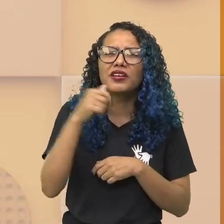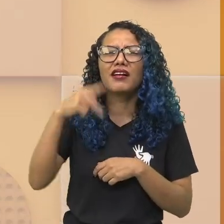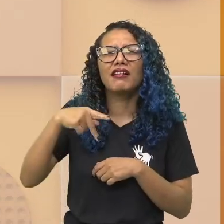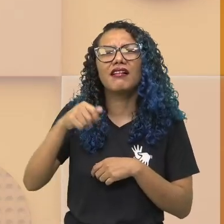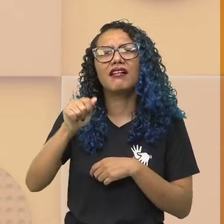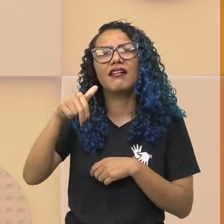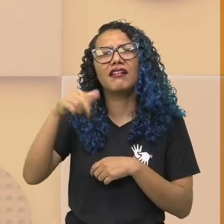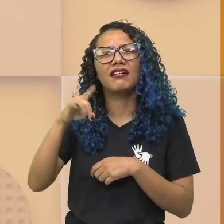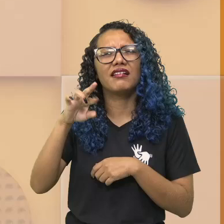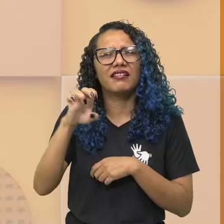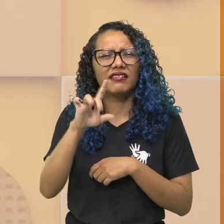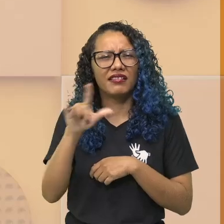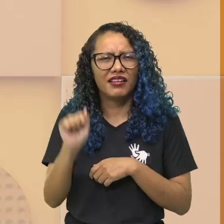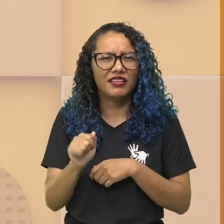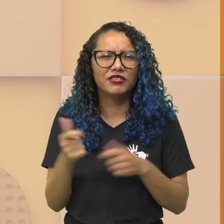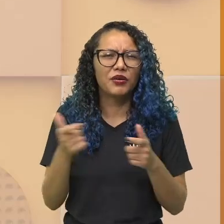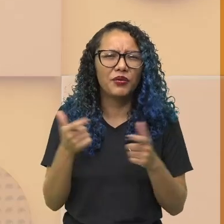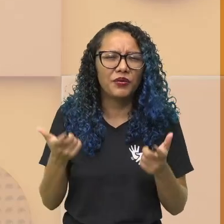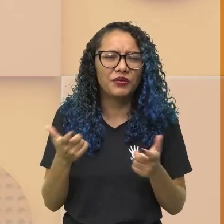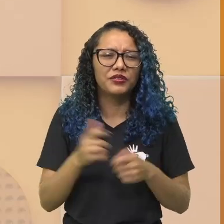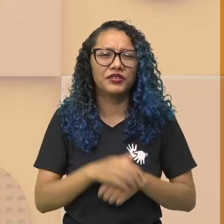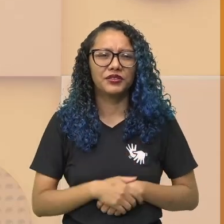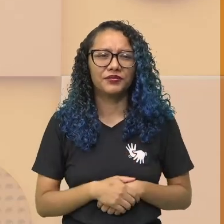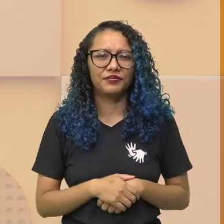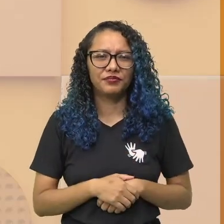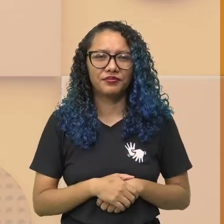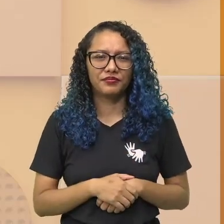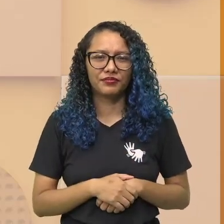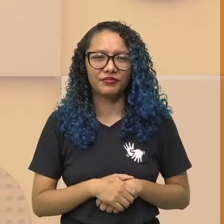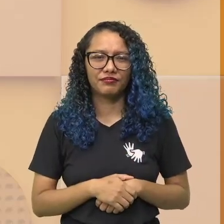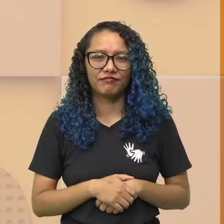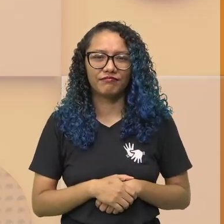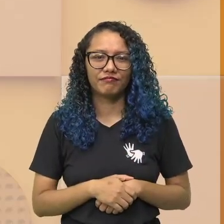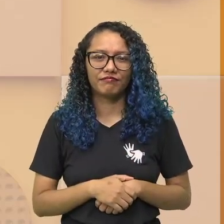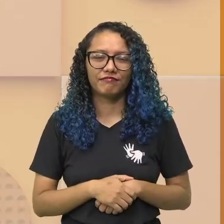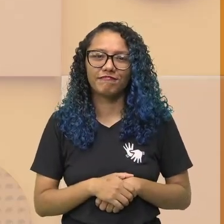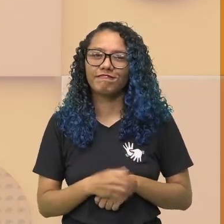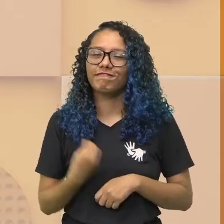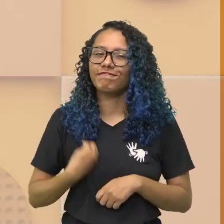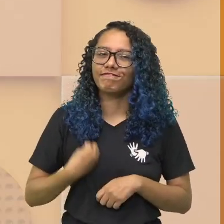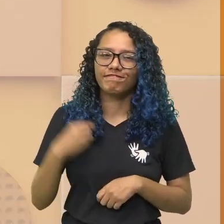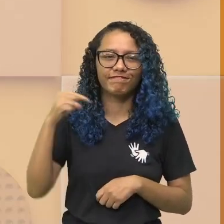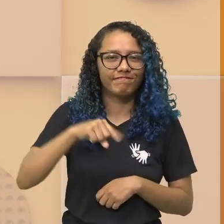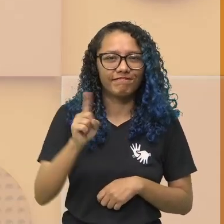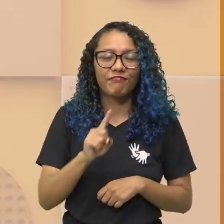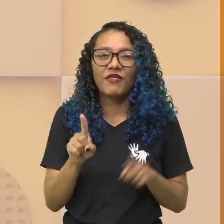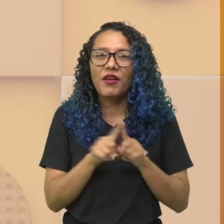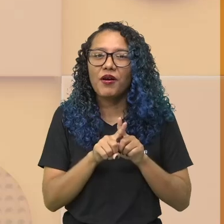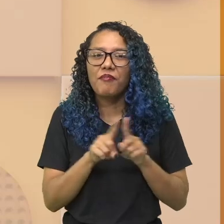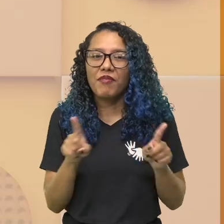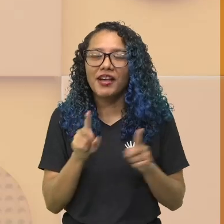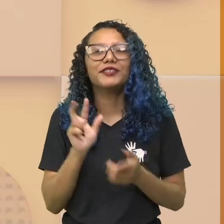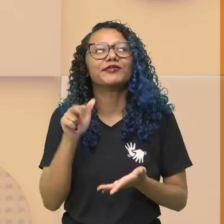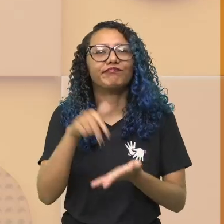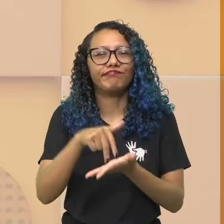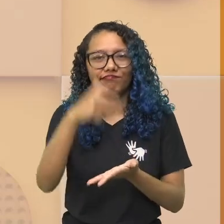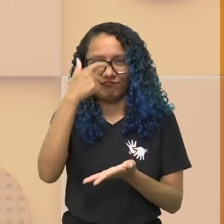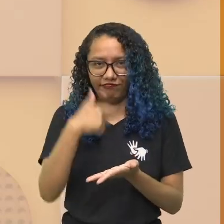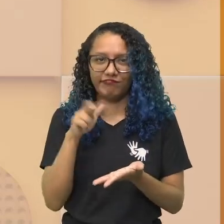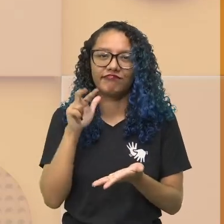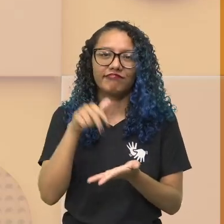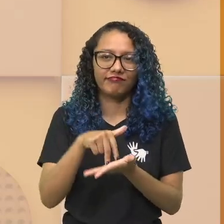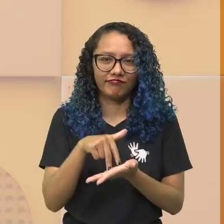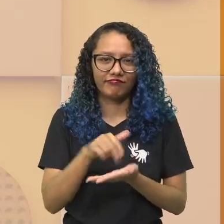professora Andresa não pôde estar aqui no finalzinho, né? Mas eu, professor Jefferson, vou estar com vocês nessa revisão